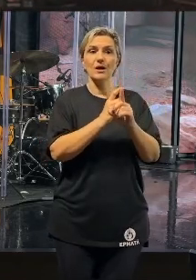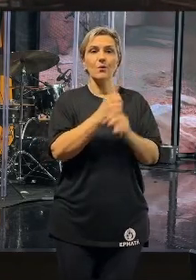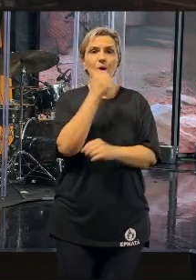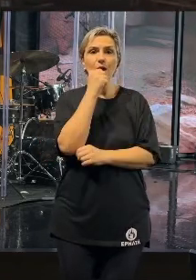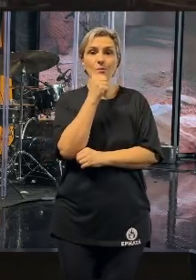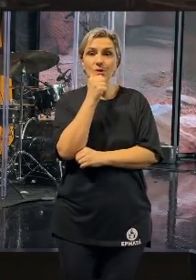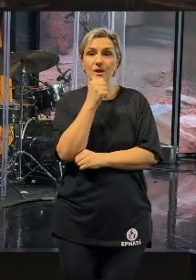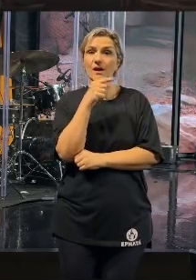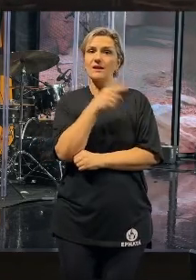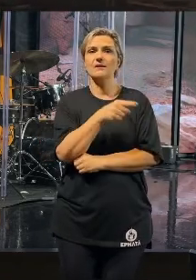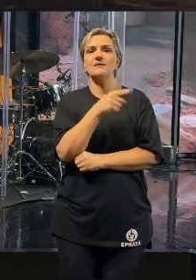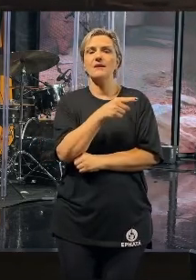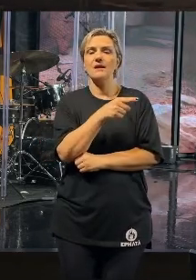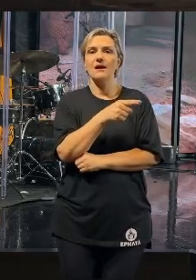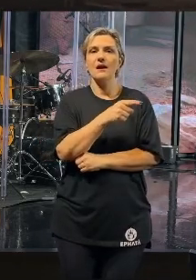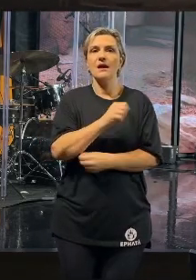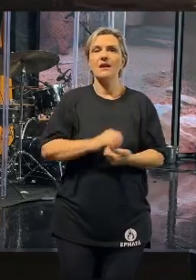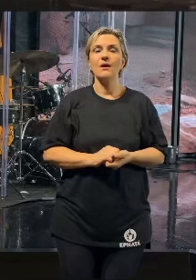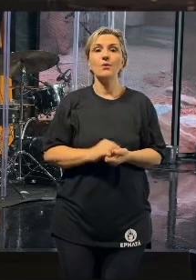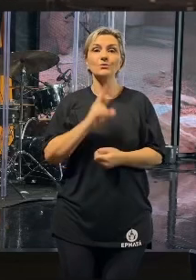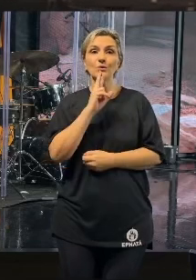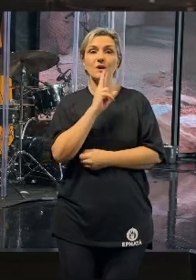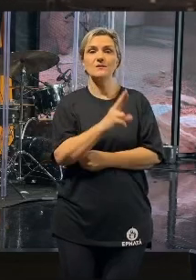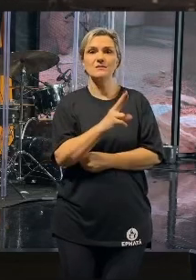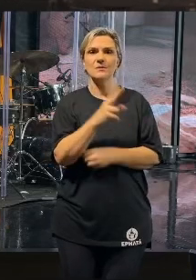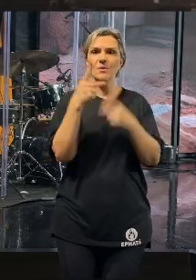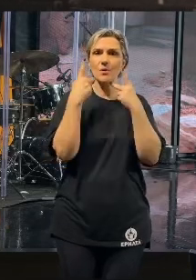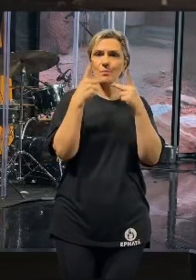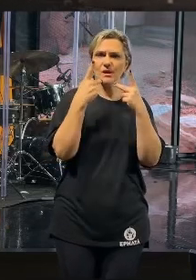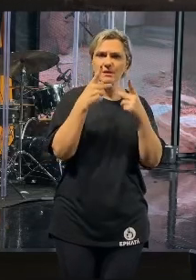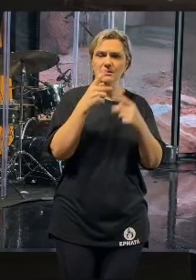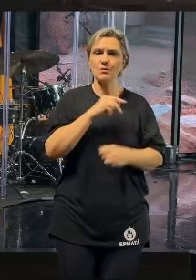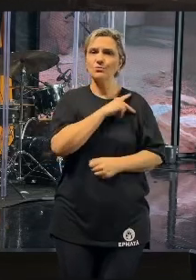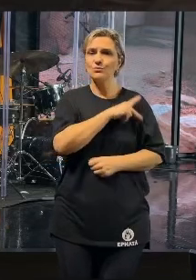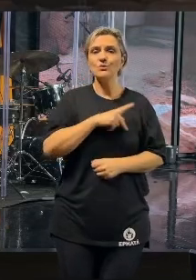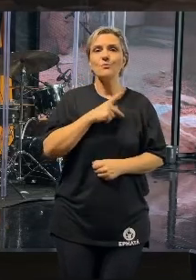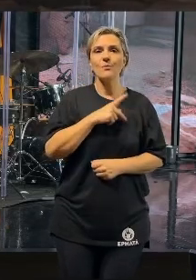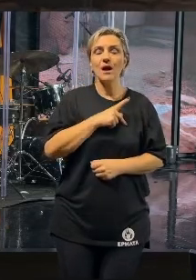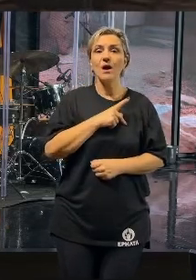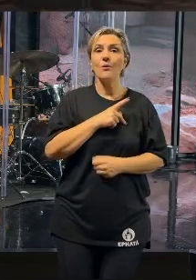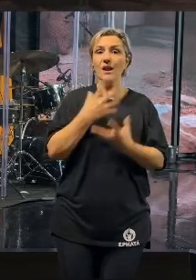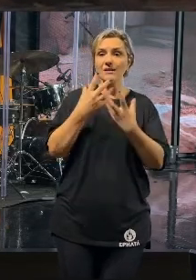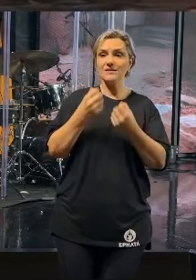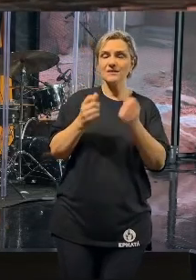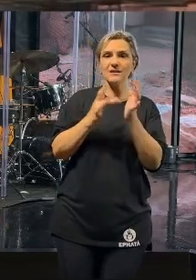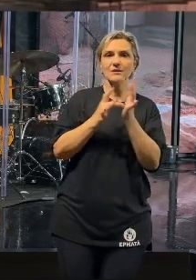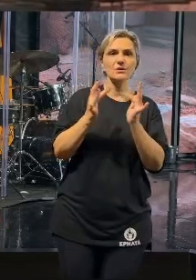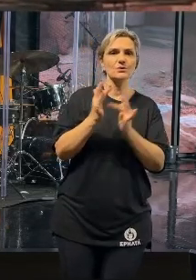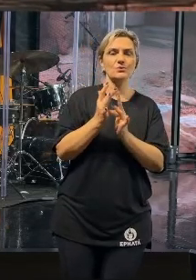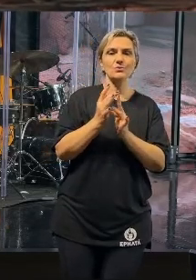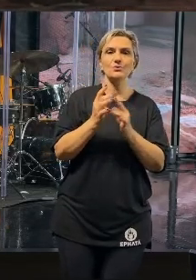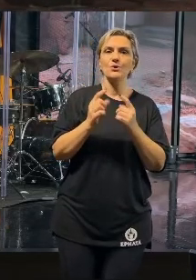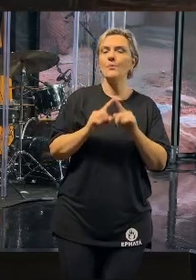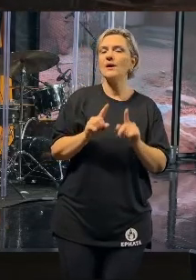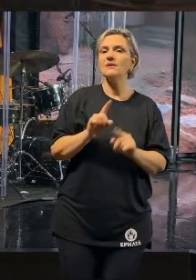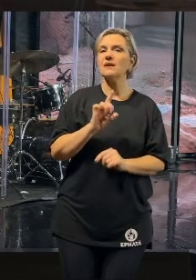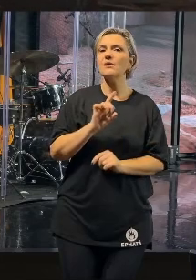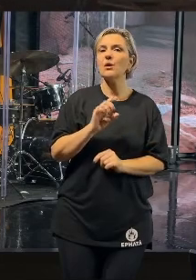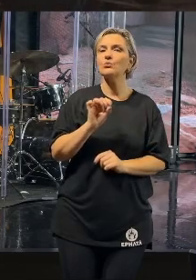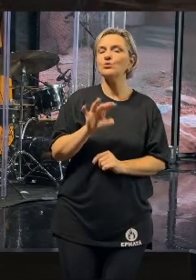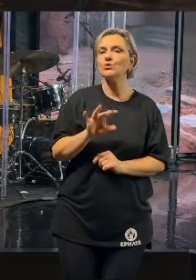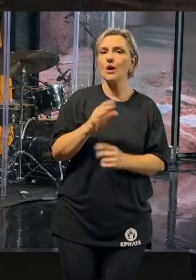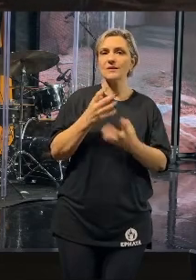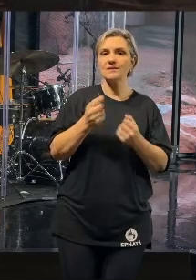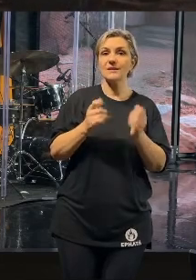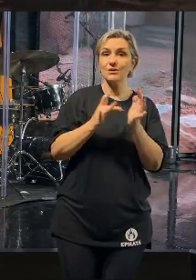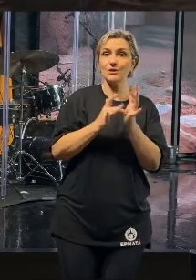alta, e ela, ao ouvir a mensagem que Paulo carregava, ela se converte. Mas ela não só se converte, ela